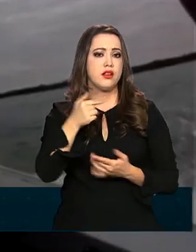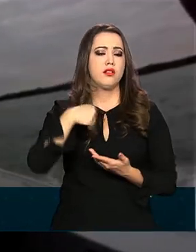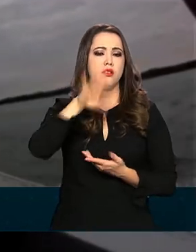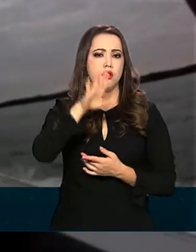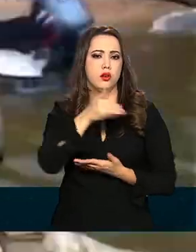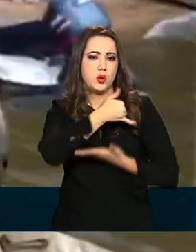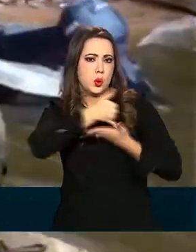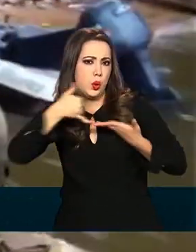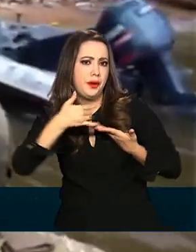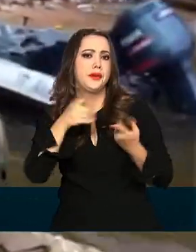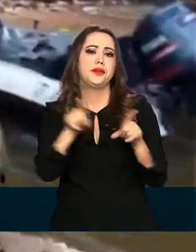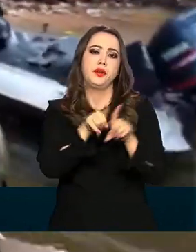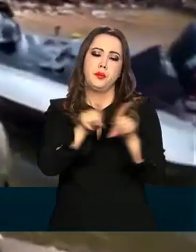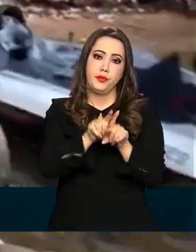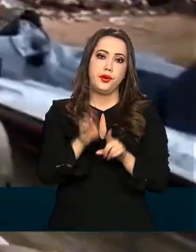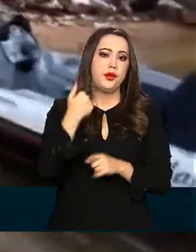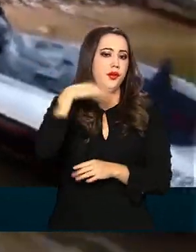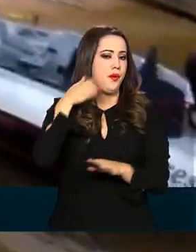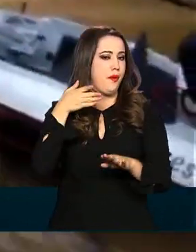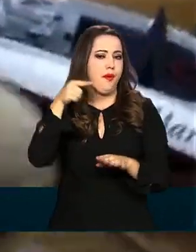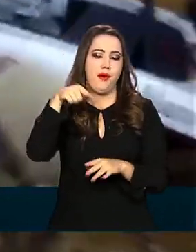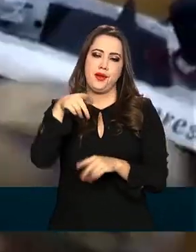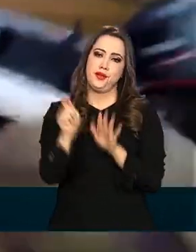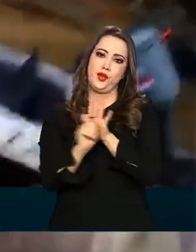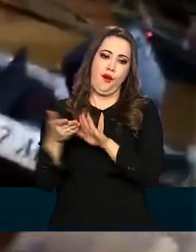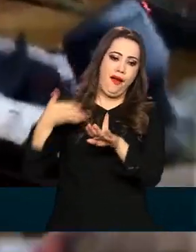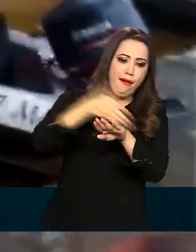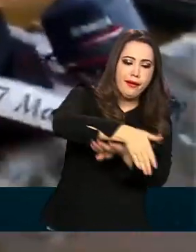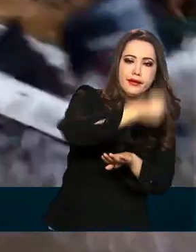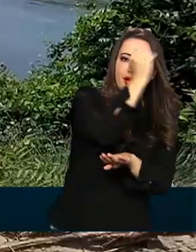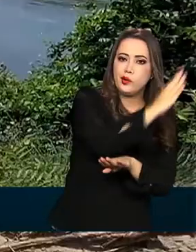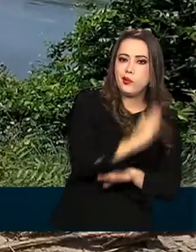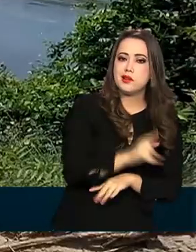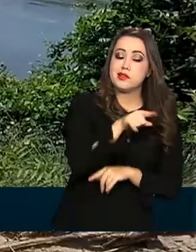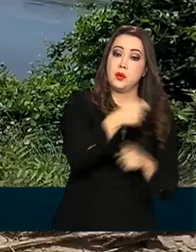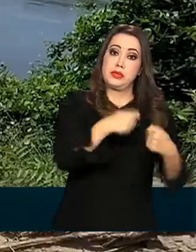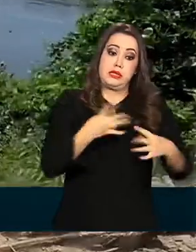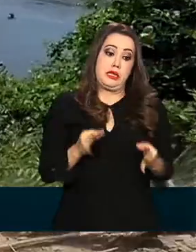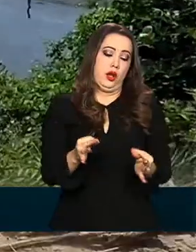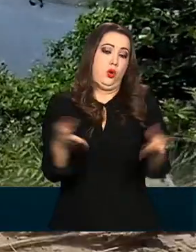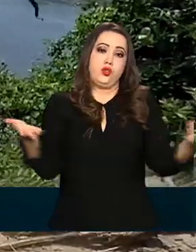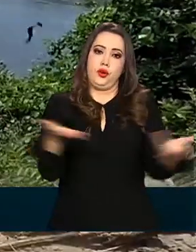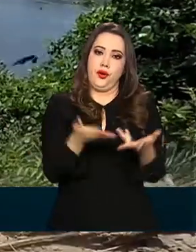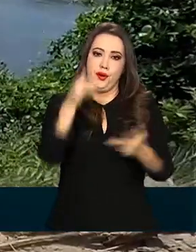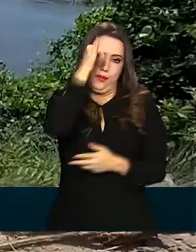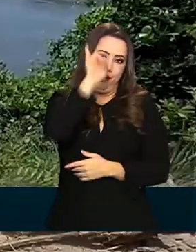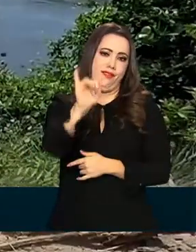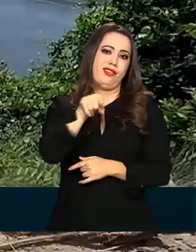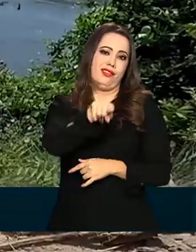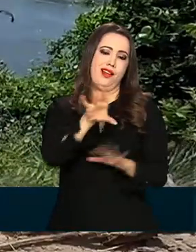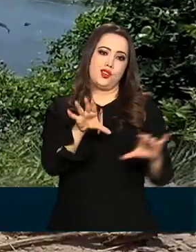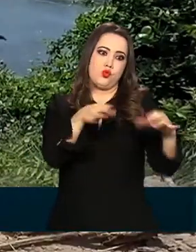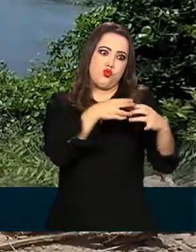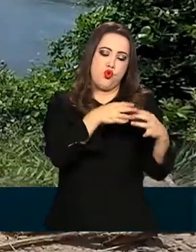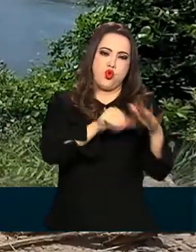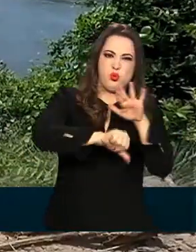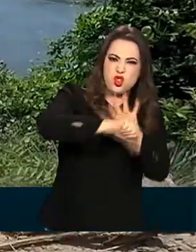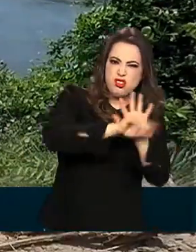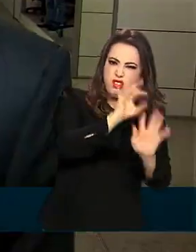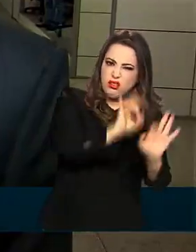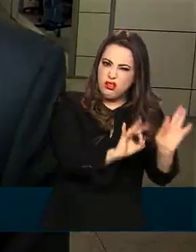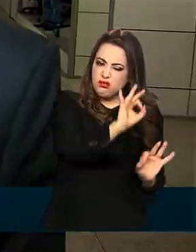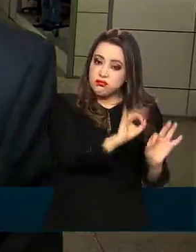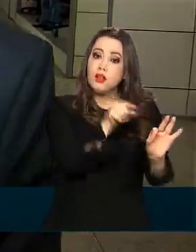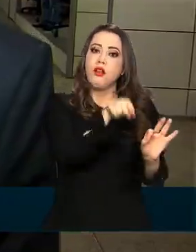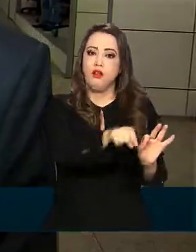que cada vez mais buscar tecnologia para fazer face principalmente ao crime organizado. Essa é uma briga em